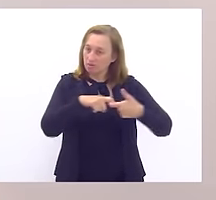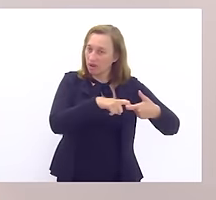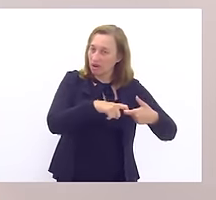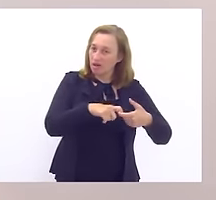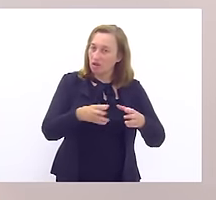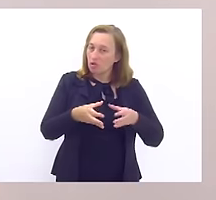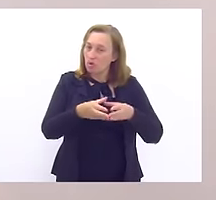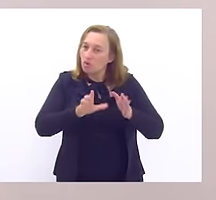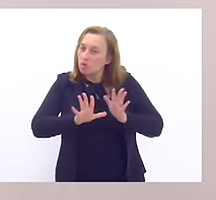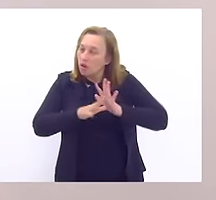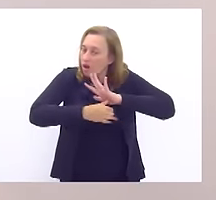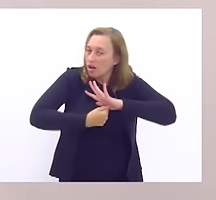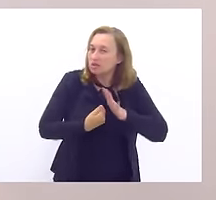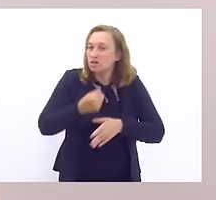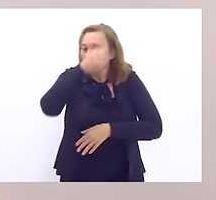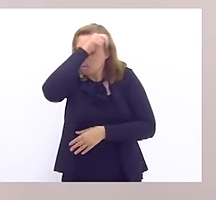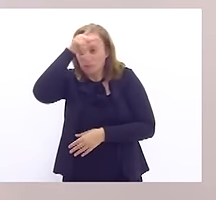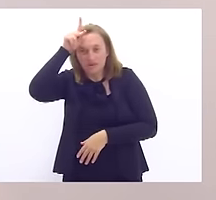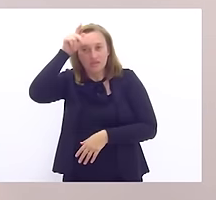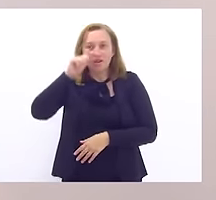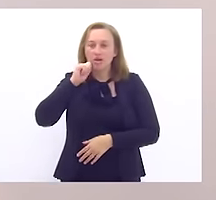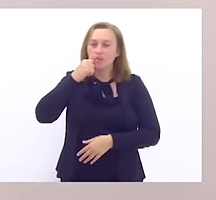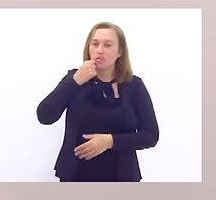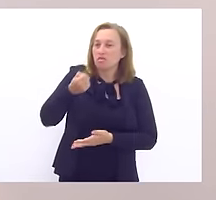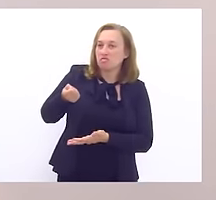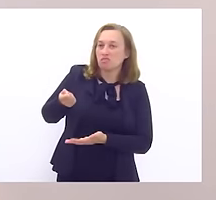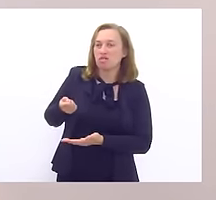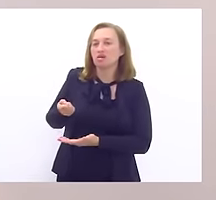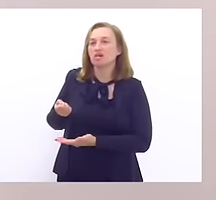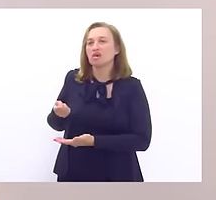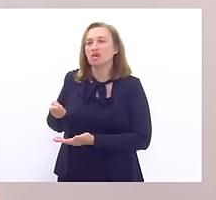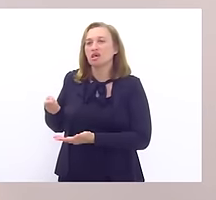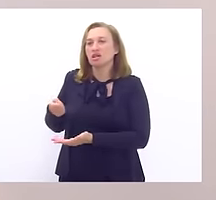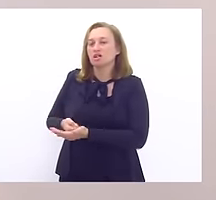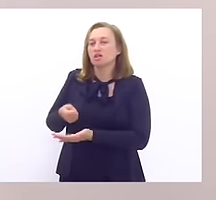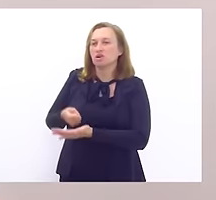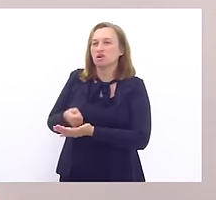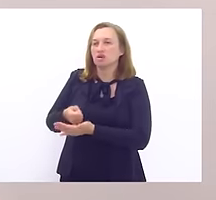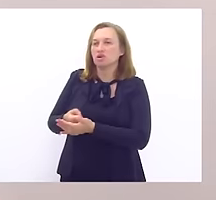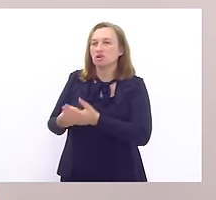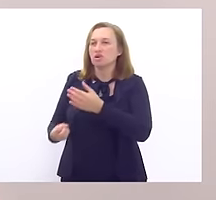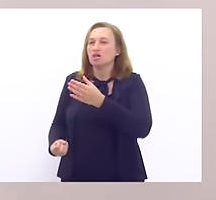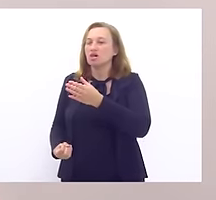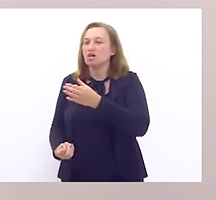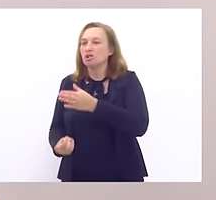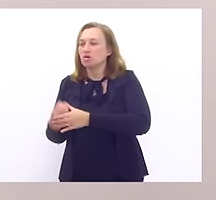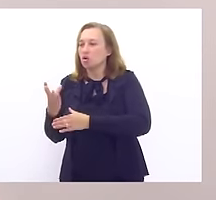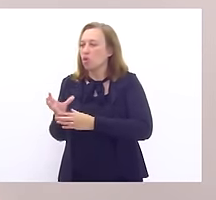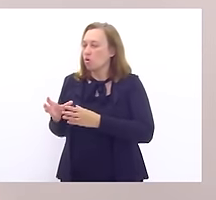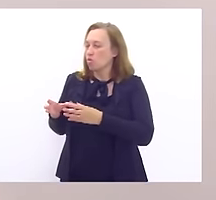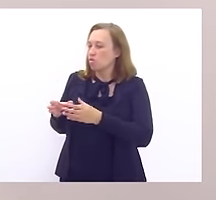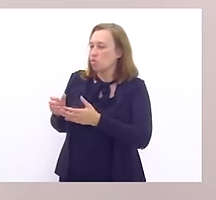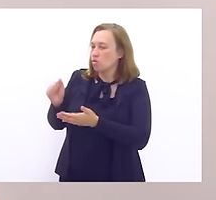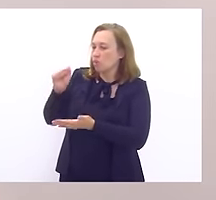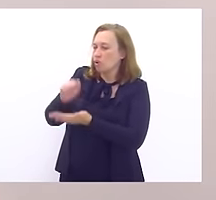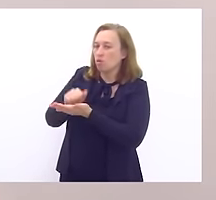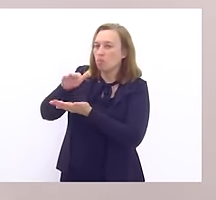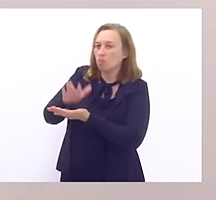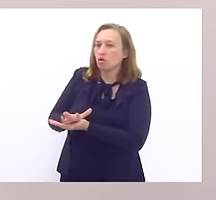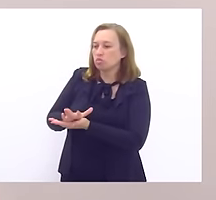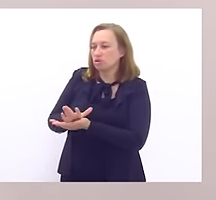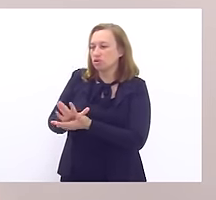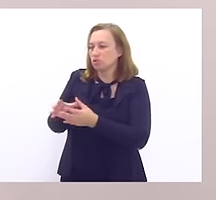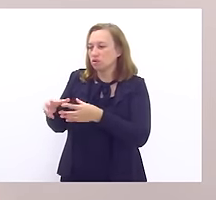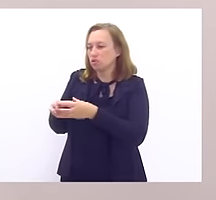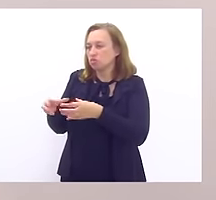digo aqui o prefeito Eduardo Paes instituiu uma indústria de multa irregular no Rio de Janeiro a gente vai desvendar isso e